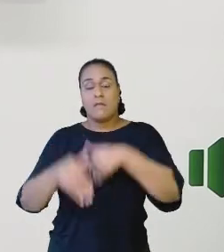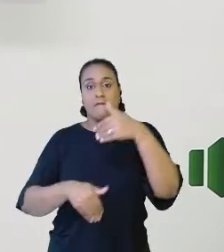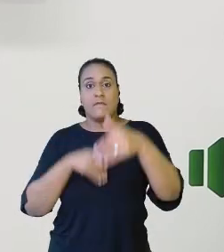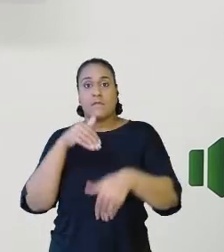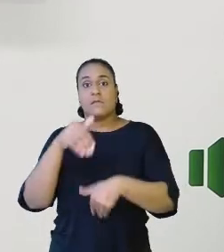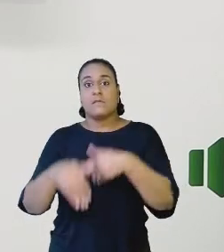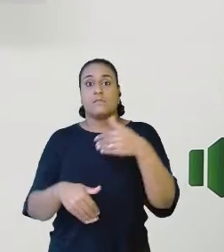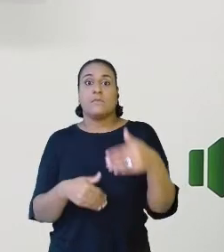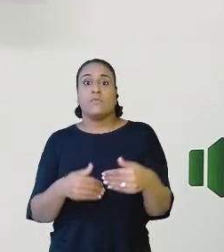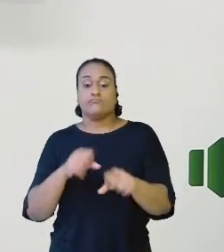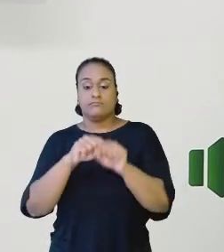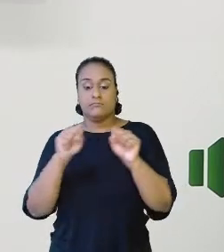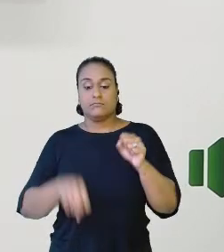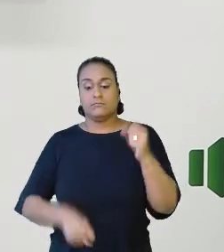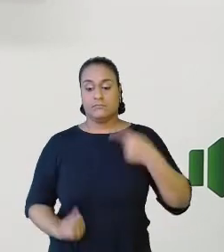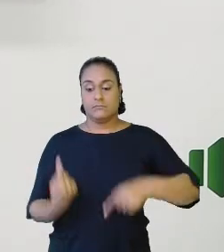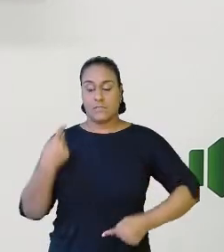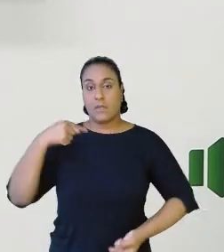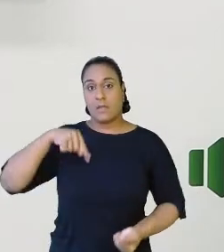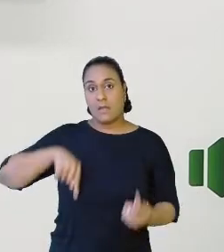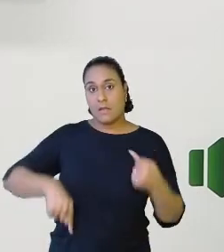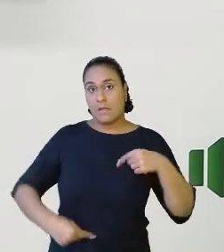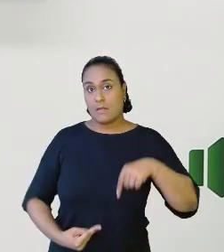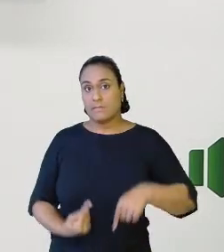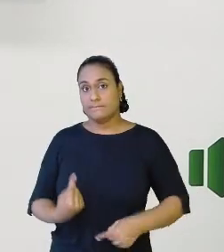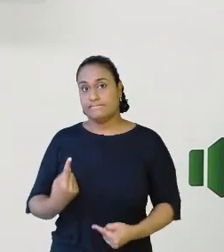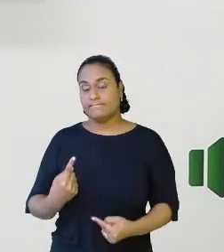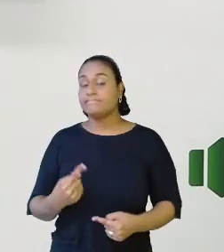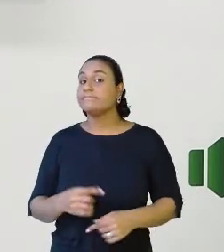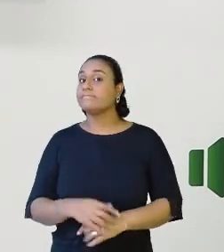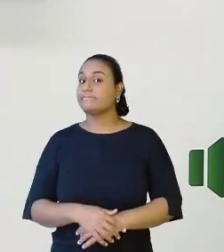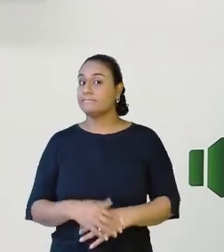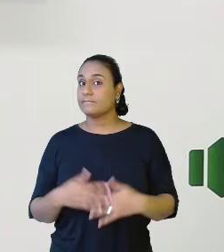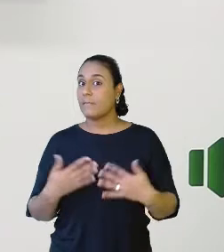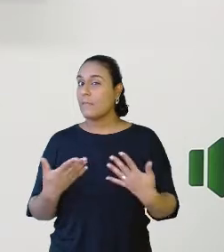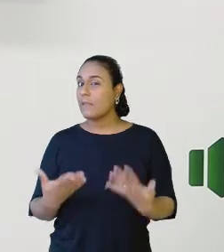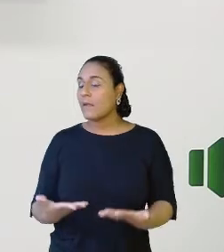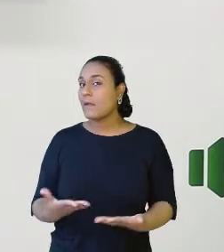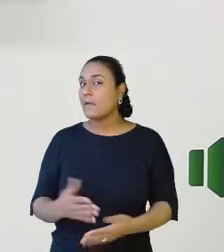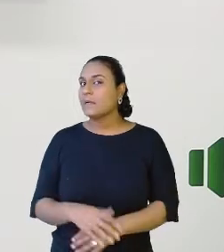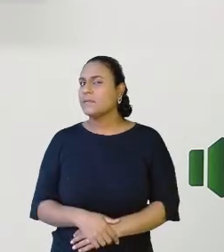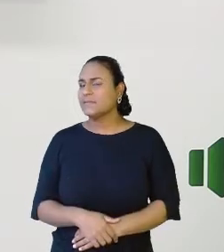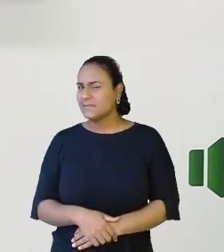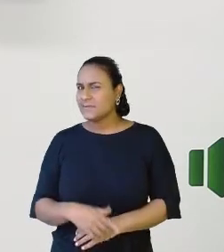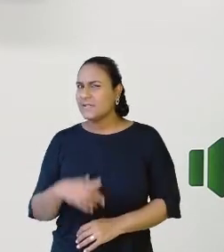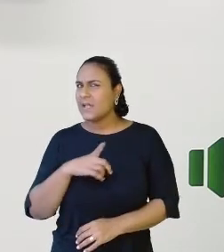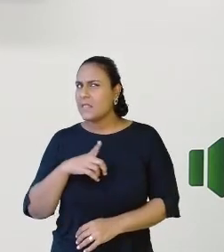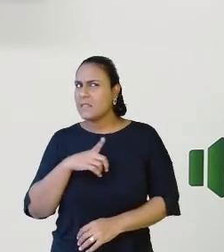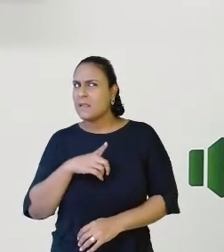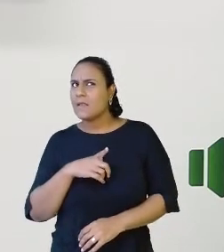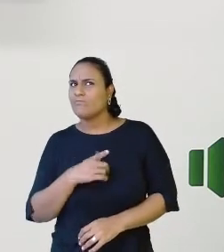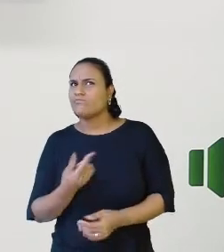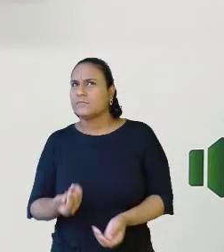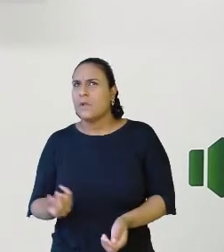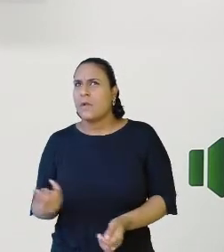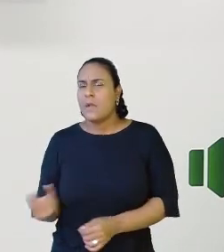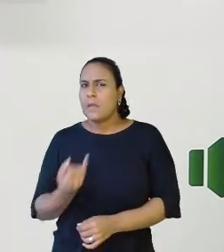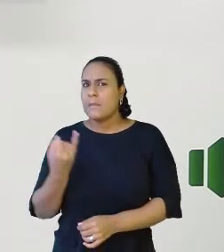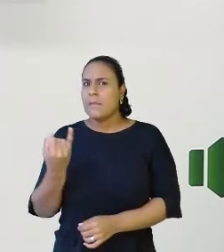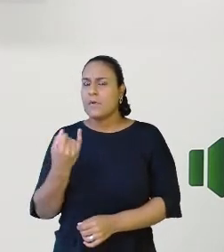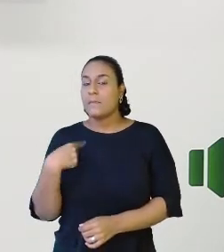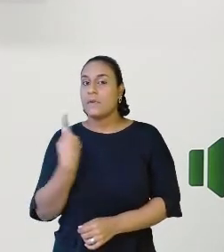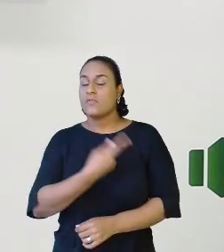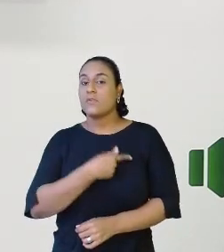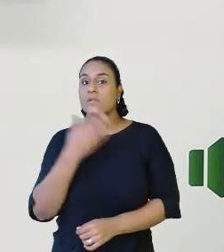sistema circulatório. Além disso, tem uma coisa importante para a gente saber.